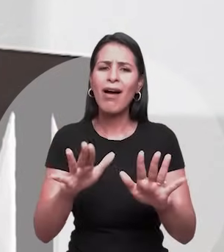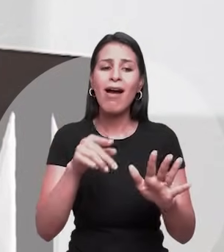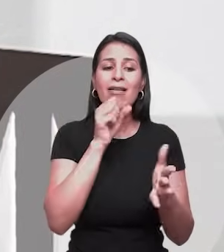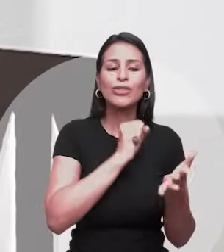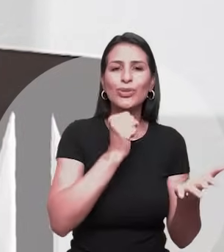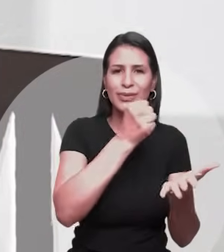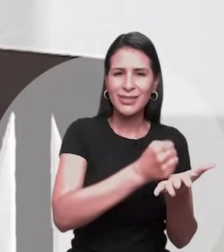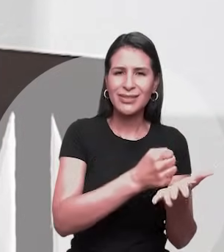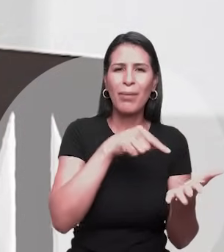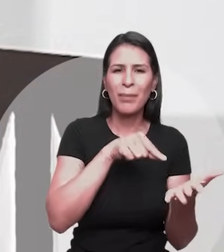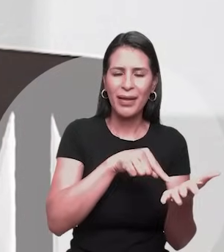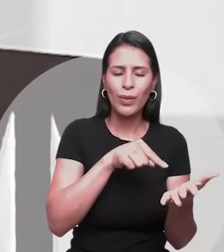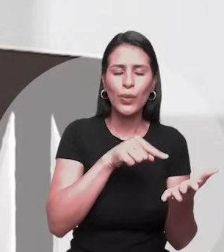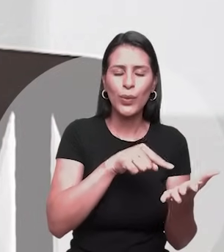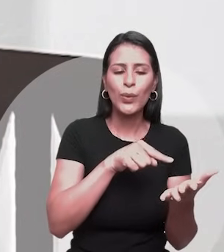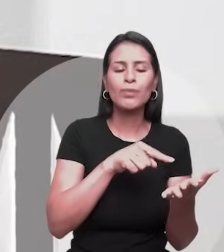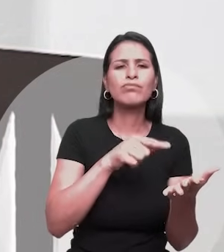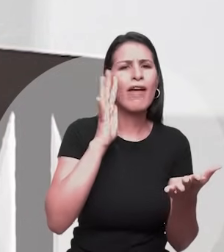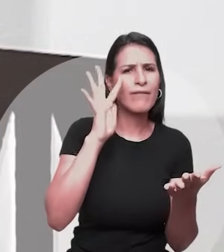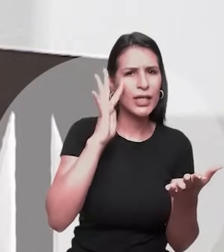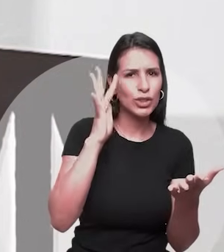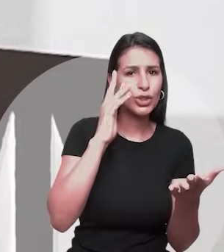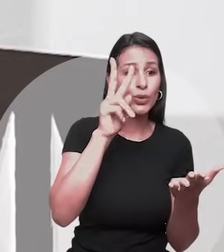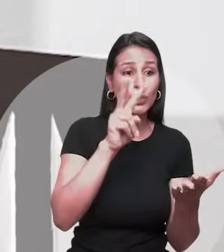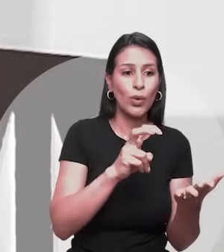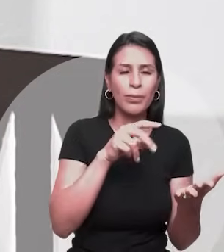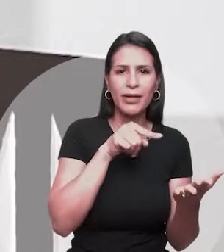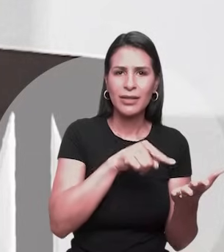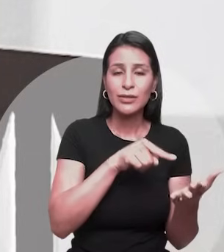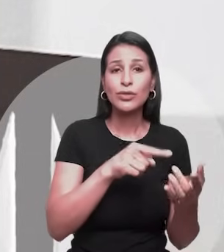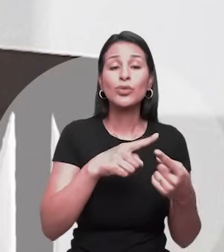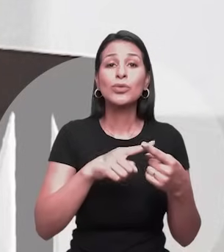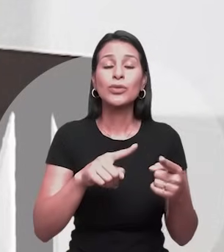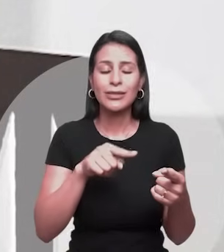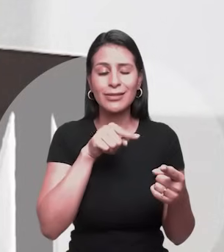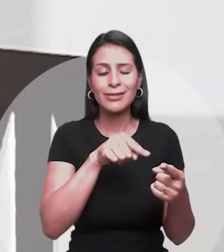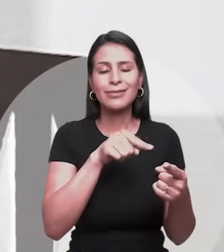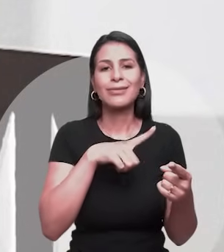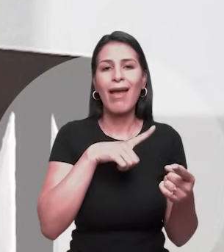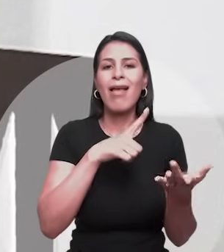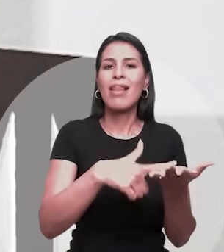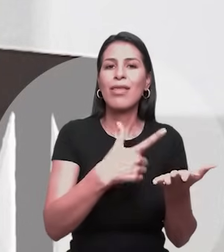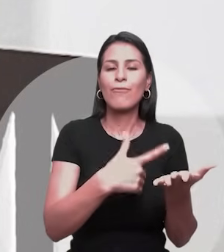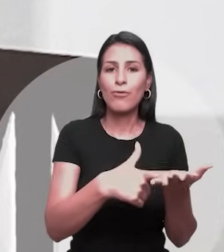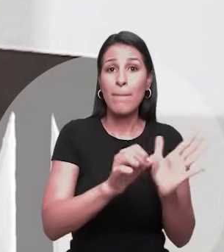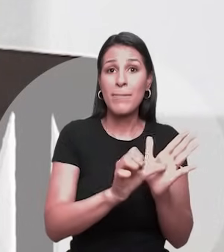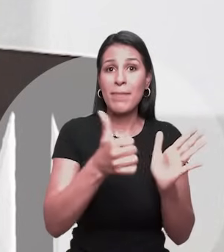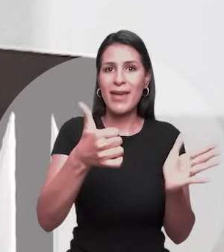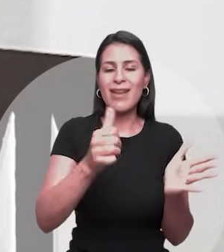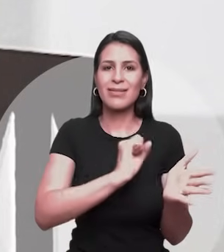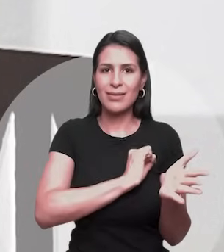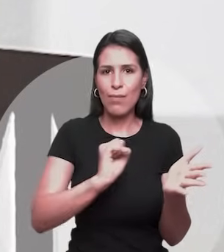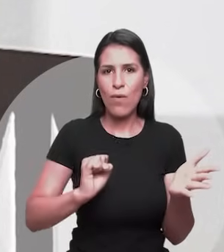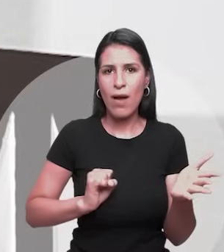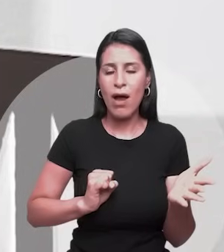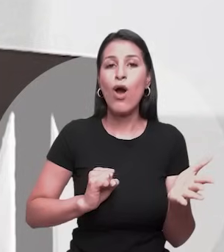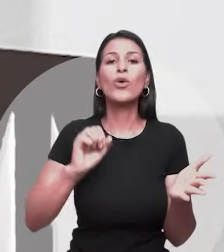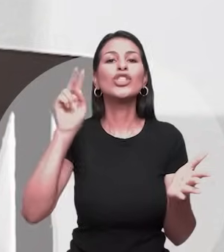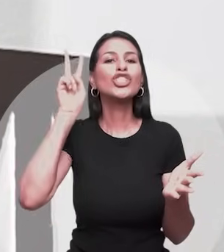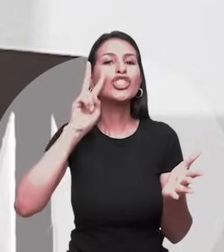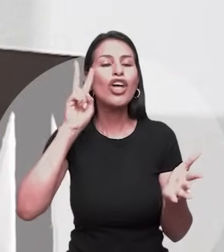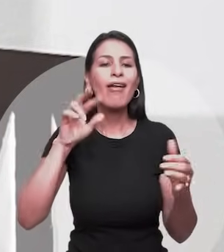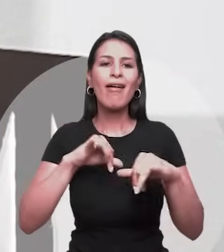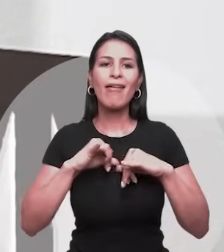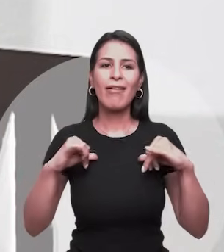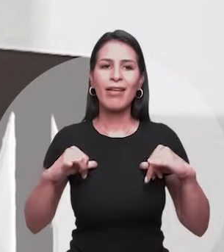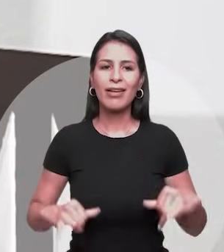Antigo Testamento, as palavras que nos traz em 1 Samuel a história de Eli e de